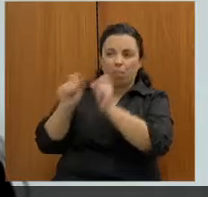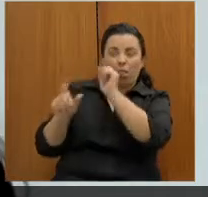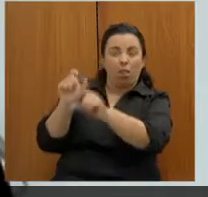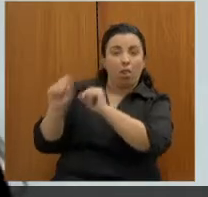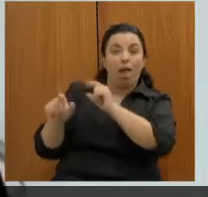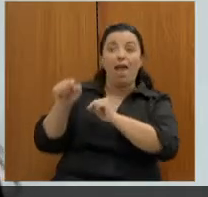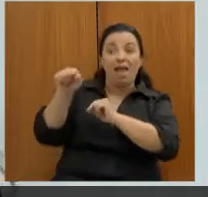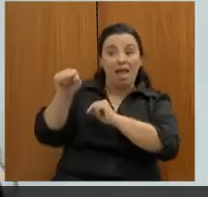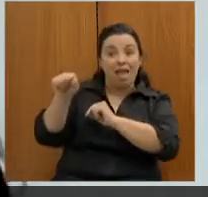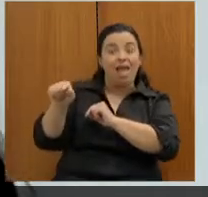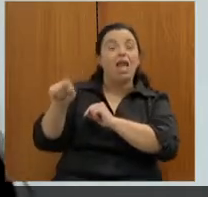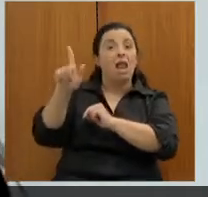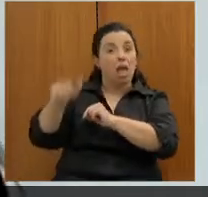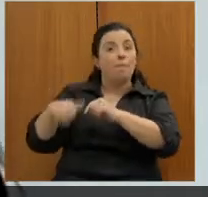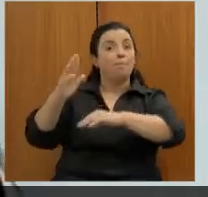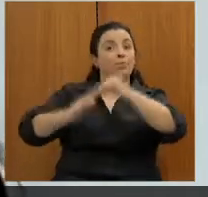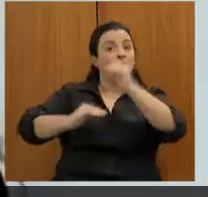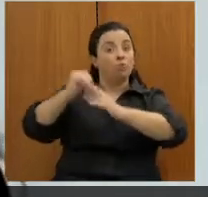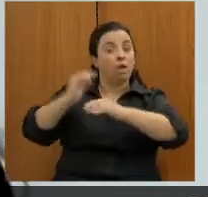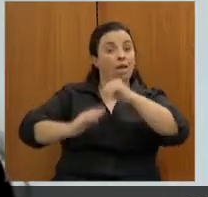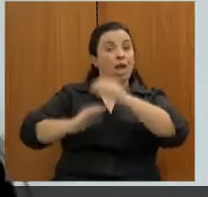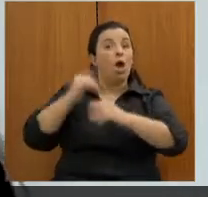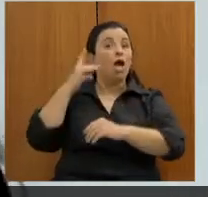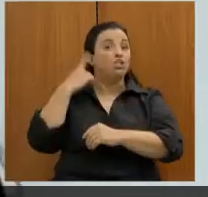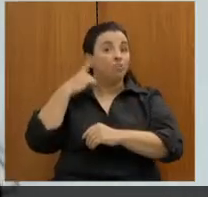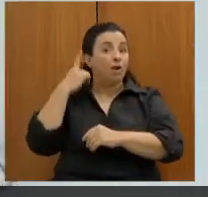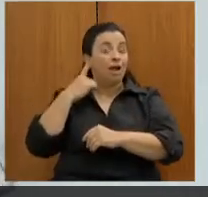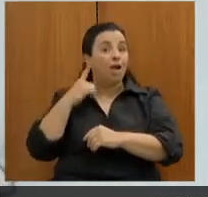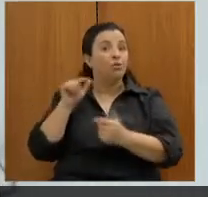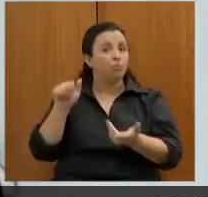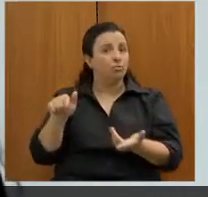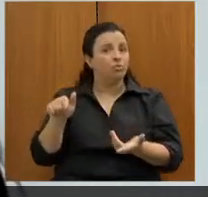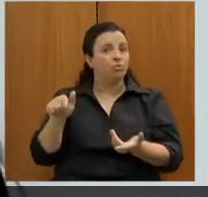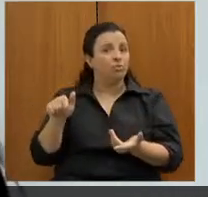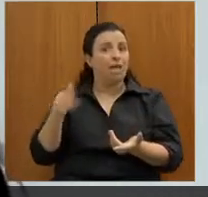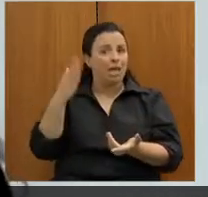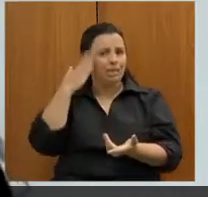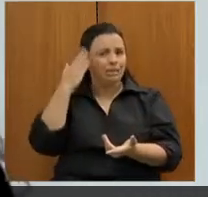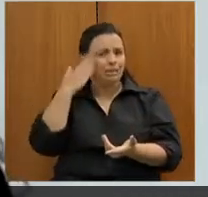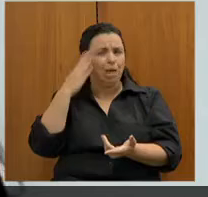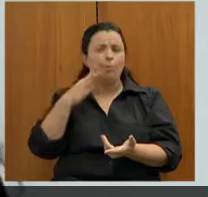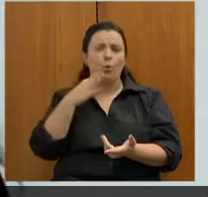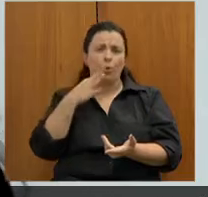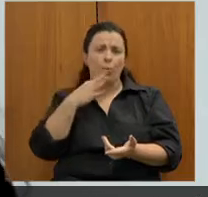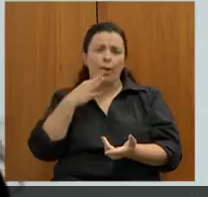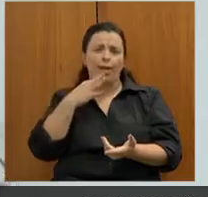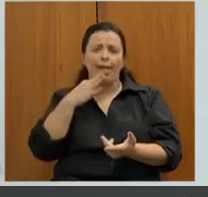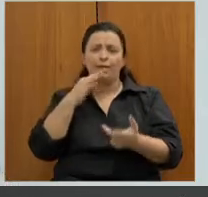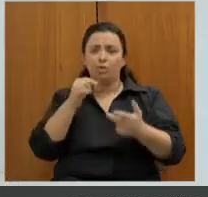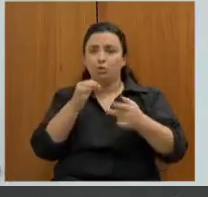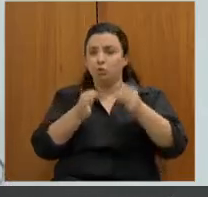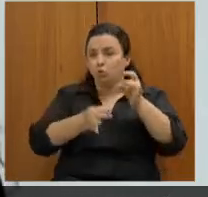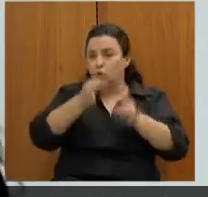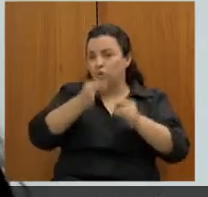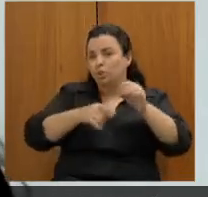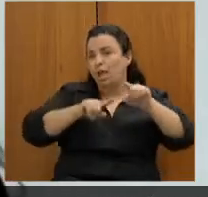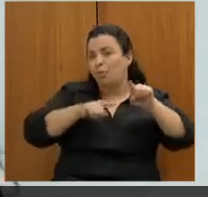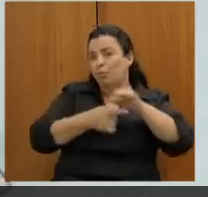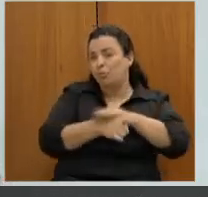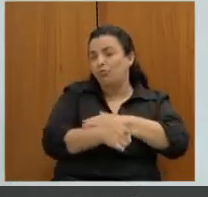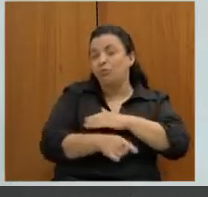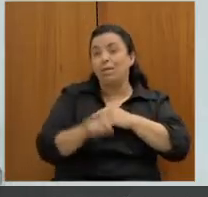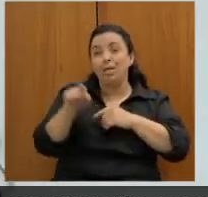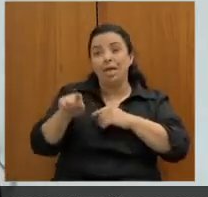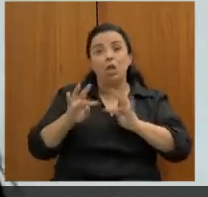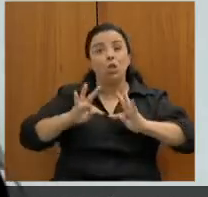dentro da Lei dentro do conhecimento dele sim cana né que fala aí do Judiciário para o prejudicar todas as